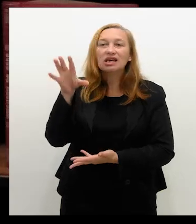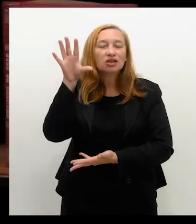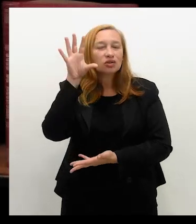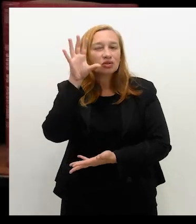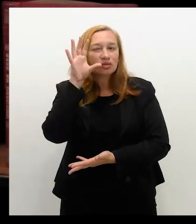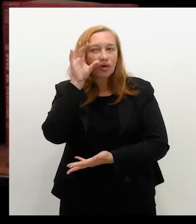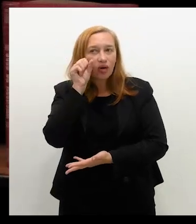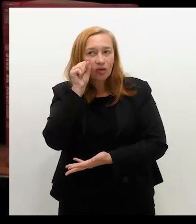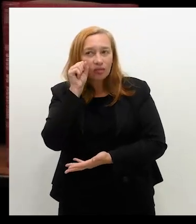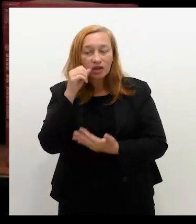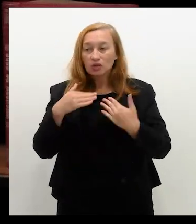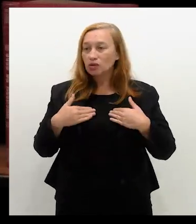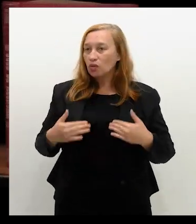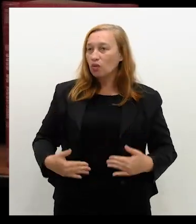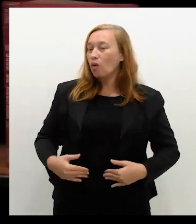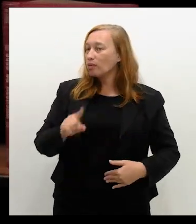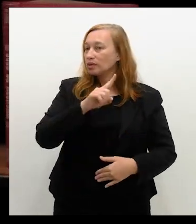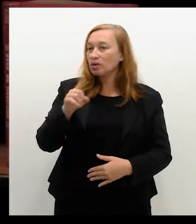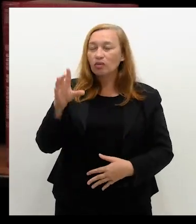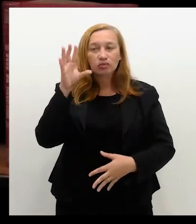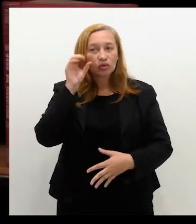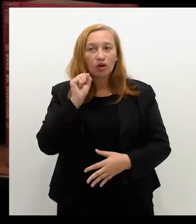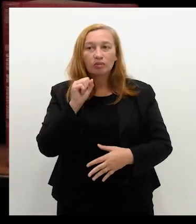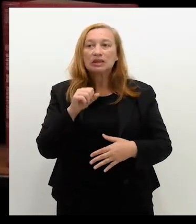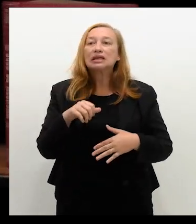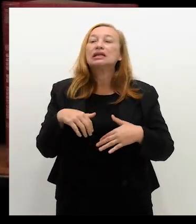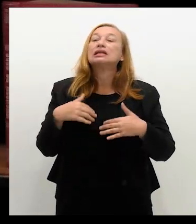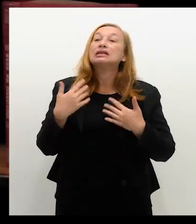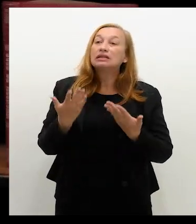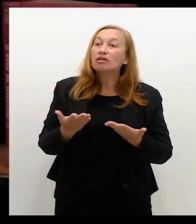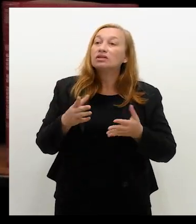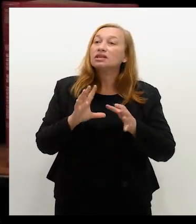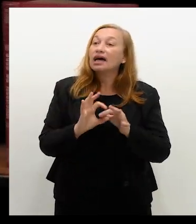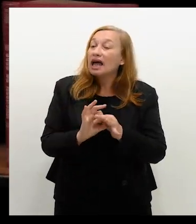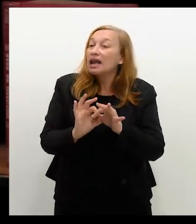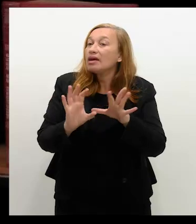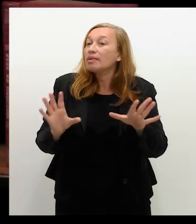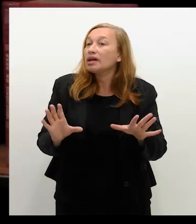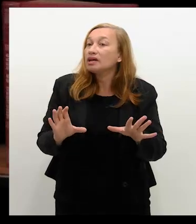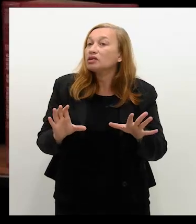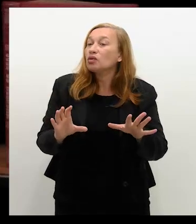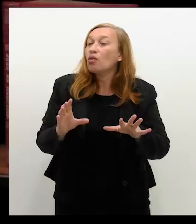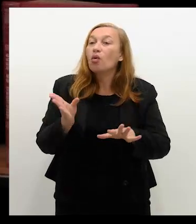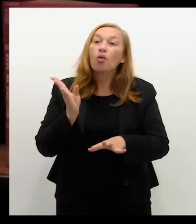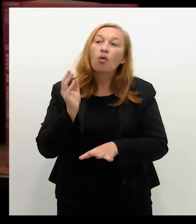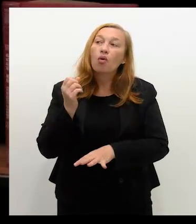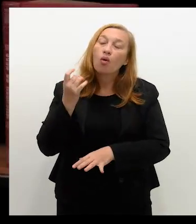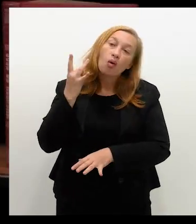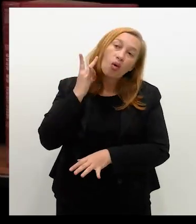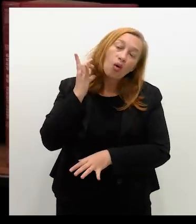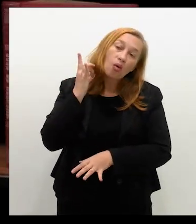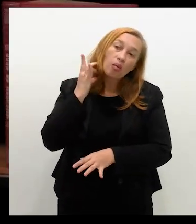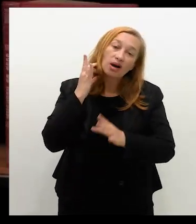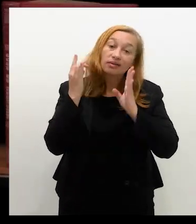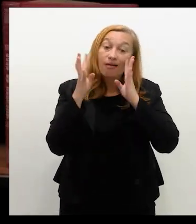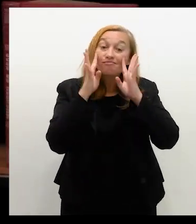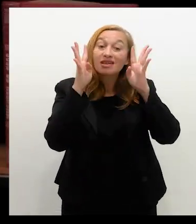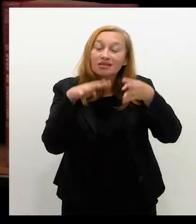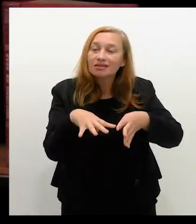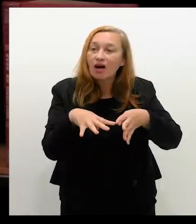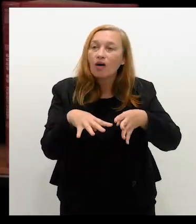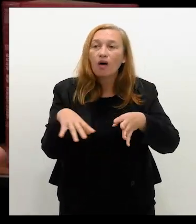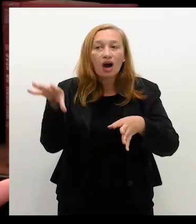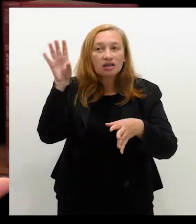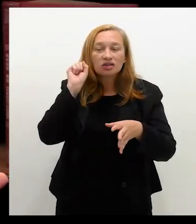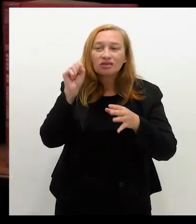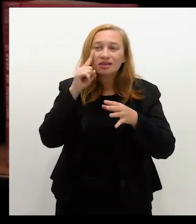córtex auditivo ele não dorme. Então ele ainda está desperto, você está liberando ainda hormônios da parte de atenção auditiva, da parte de